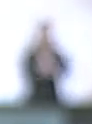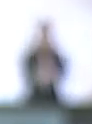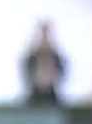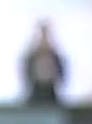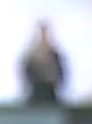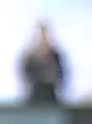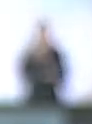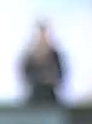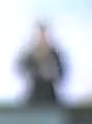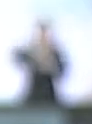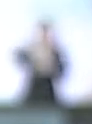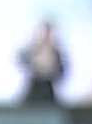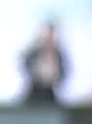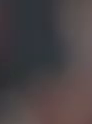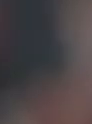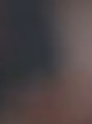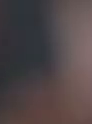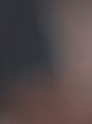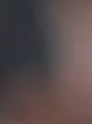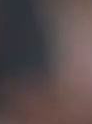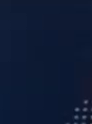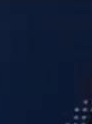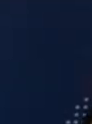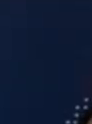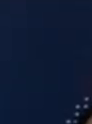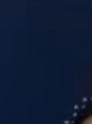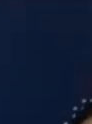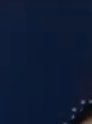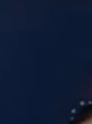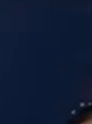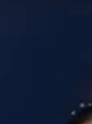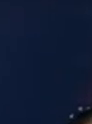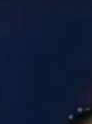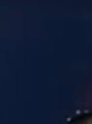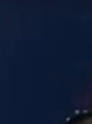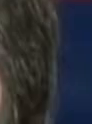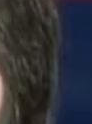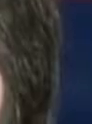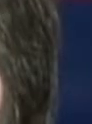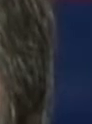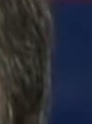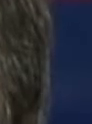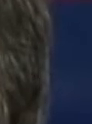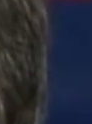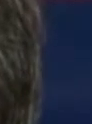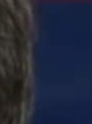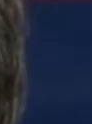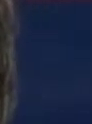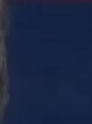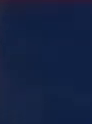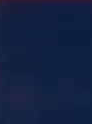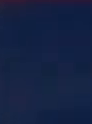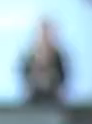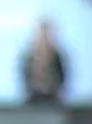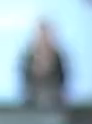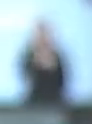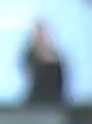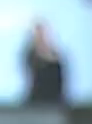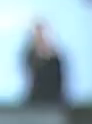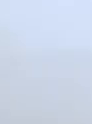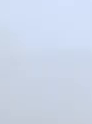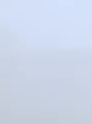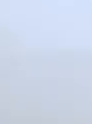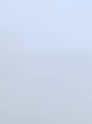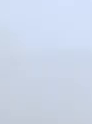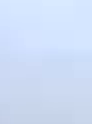desta quinta-feira. Os preparativos para mais uma edição do Assembleia em Ação, desta vez na cidade de Carolina.